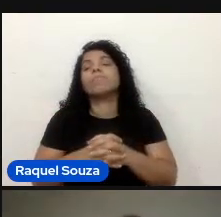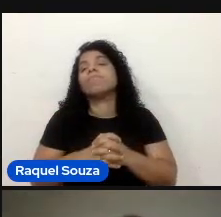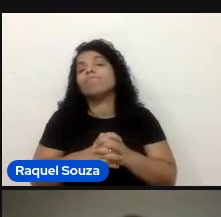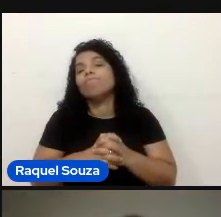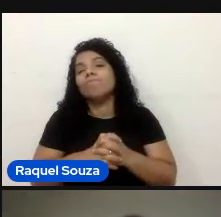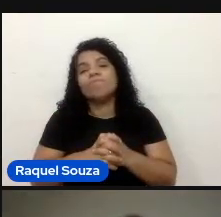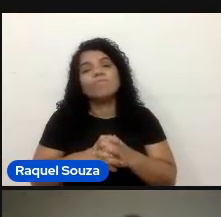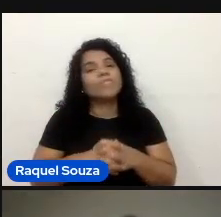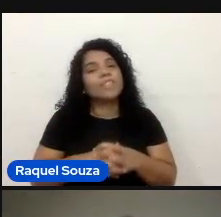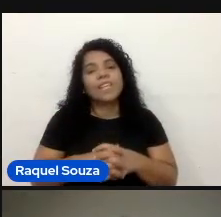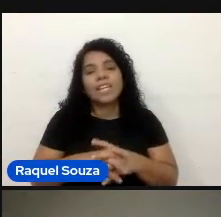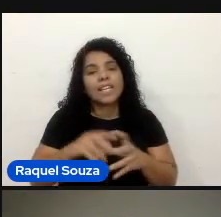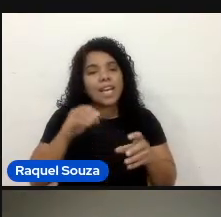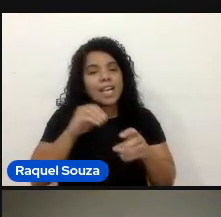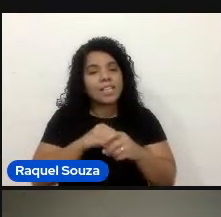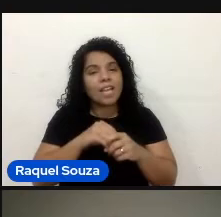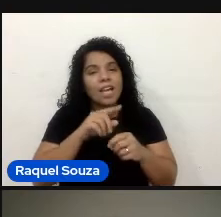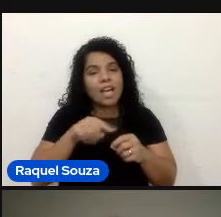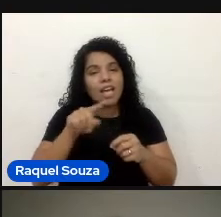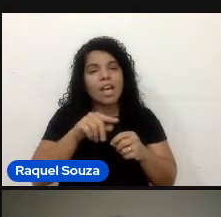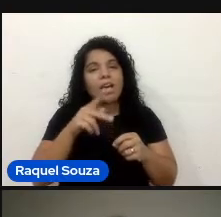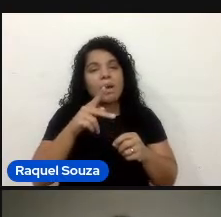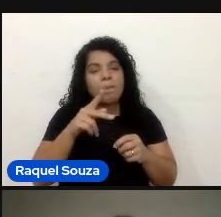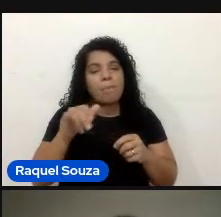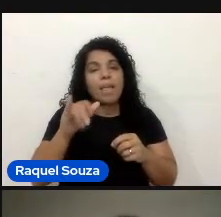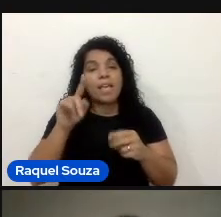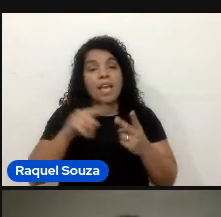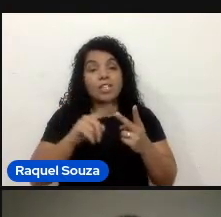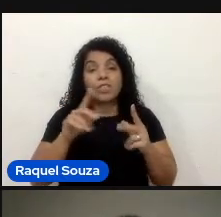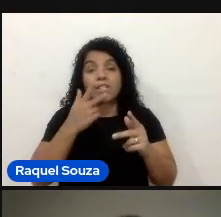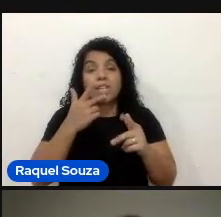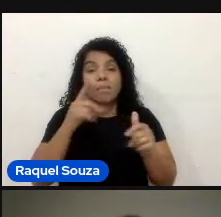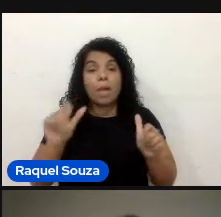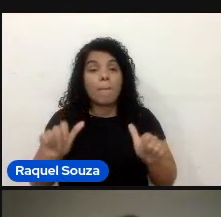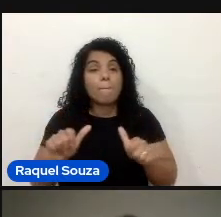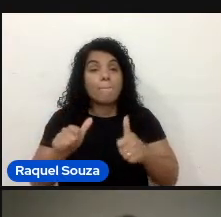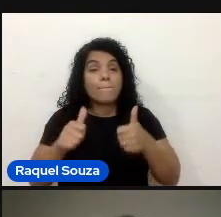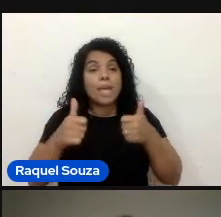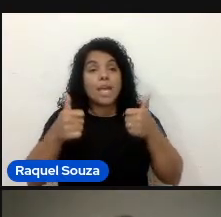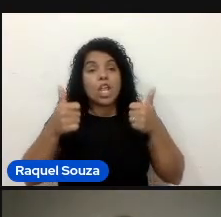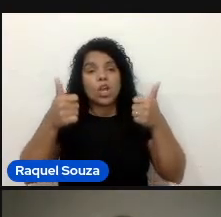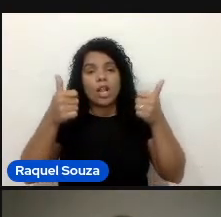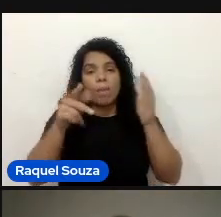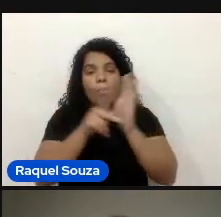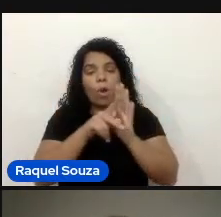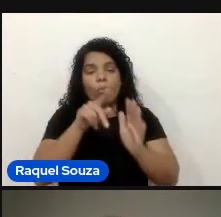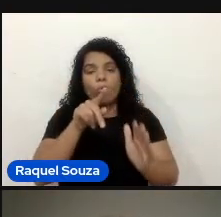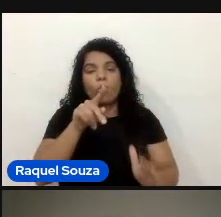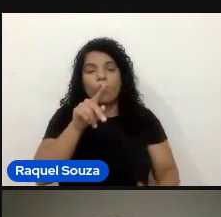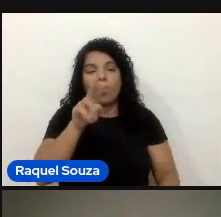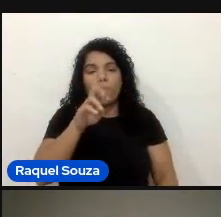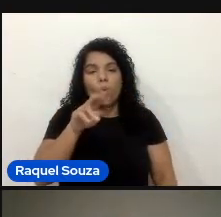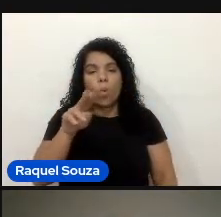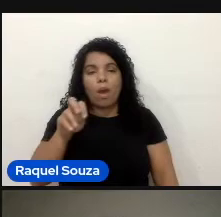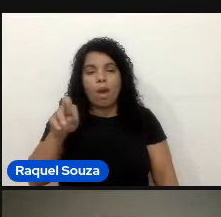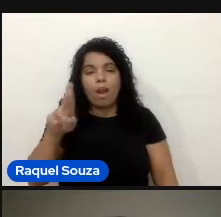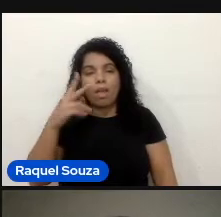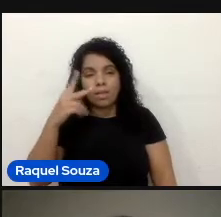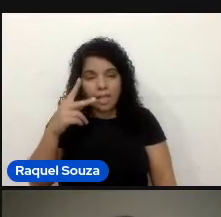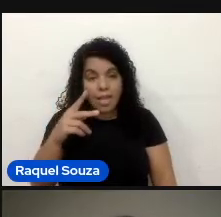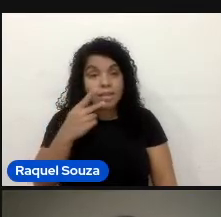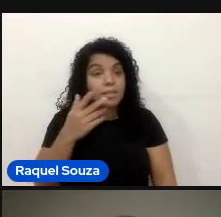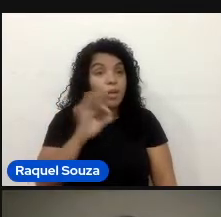no Playwright em geral está sendo para melhorar o próprio runner deles. Então, uma coisa que é fora de série é que